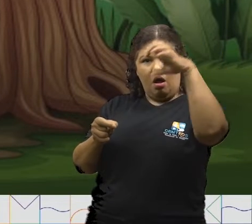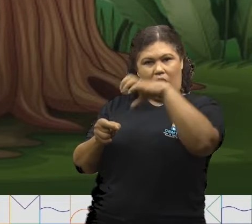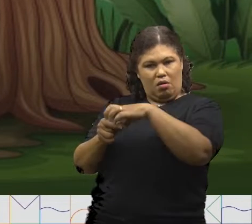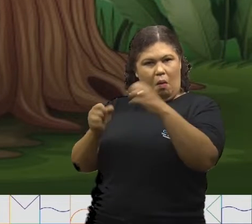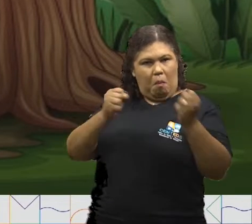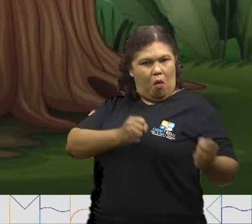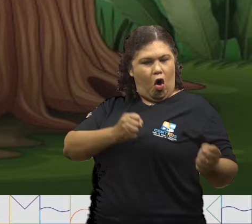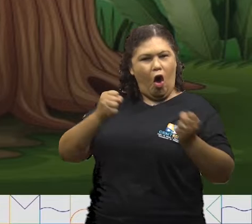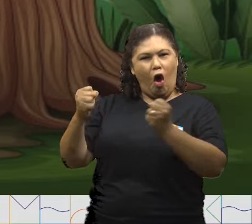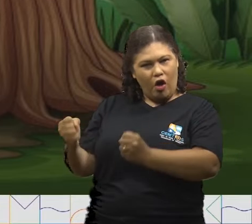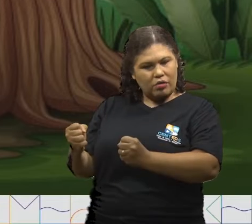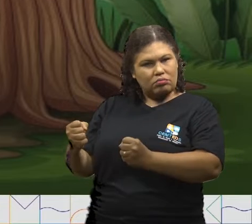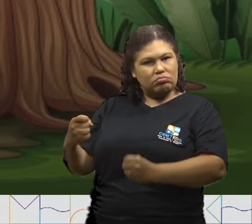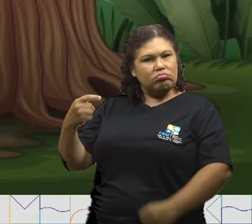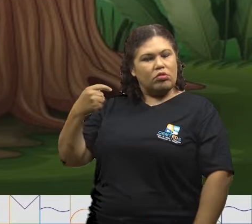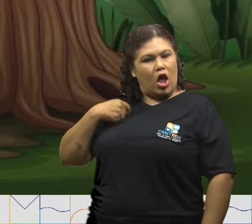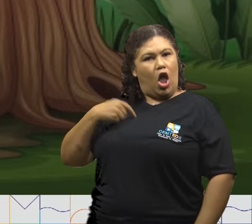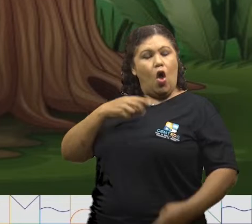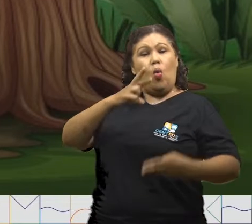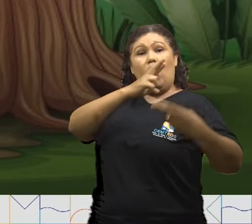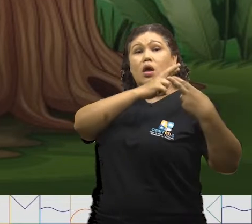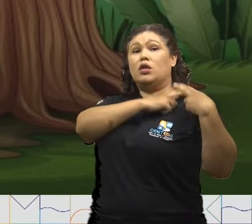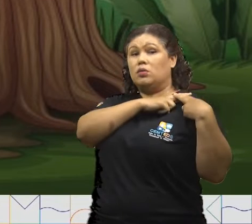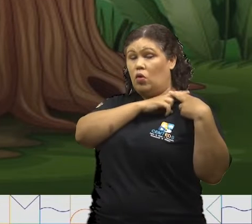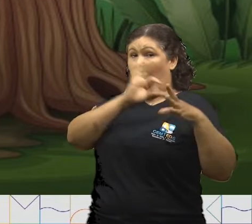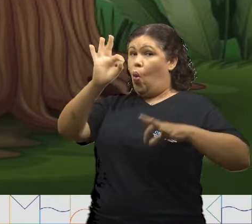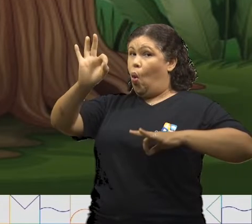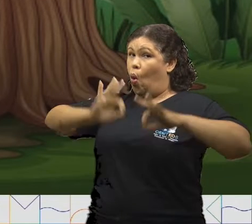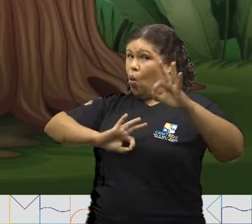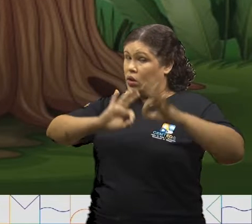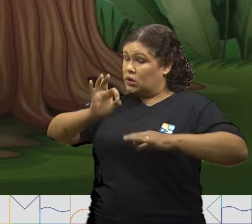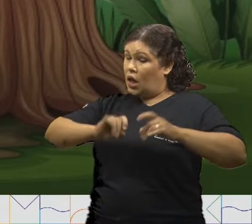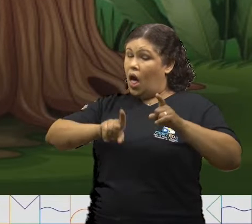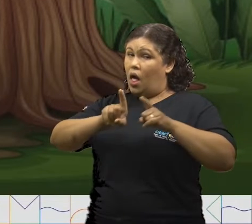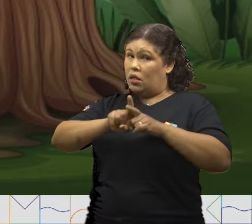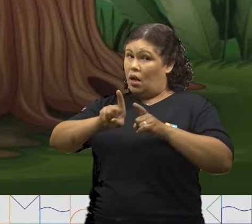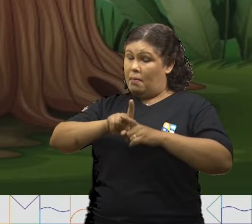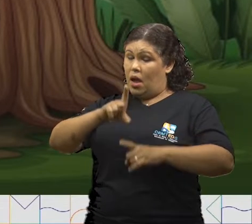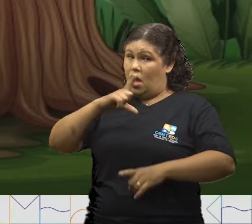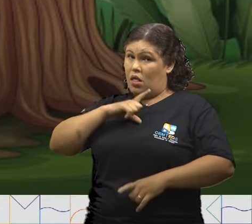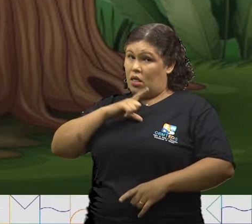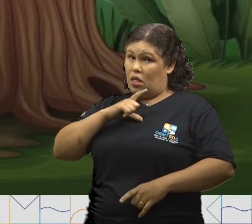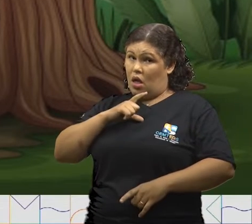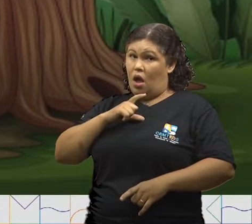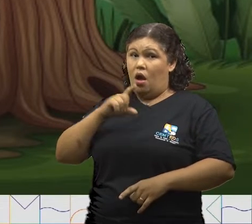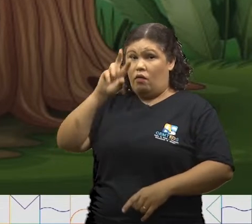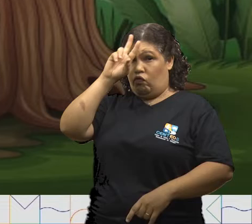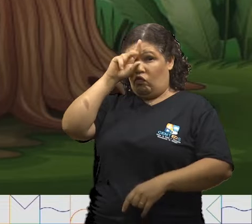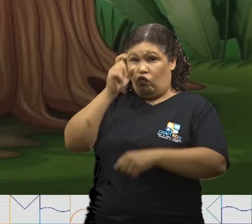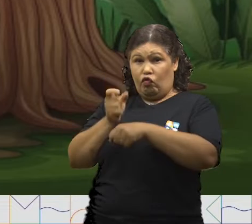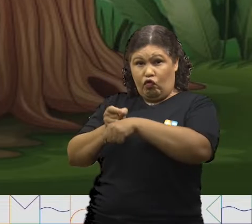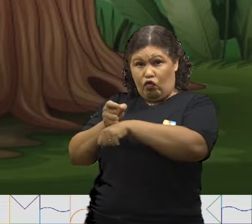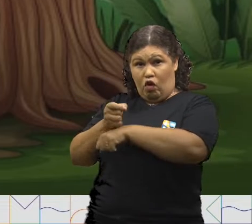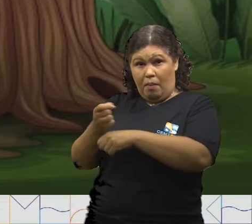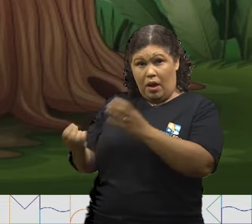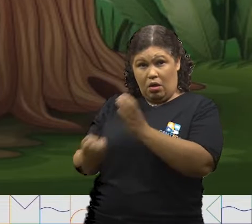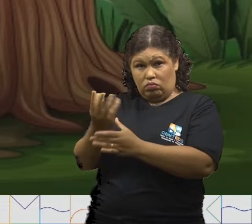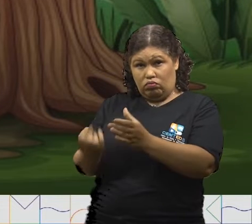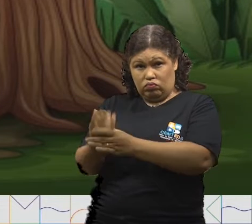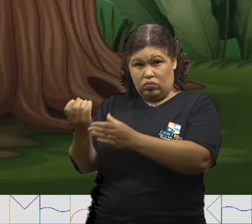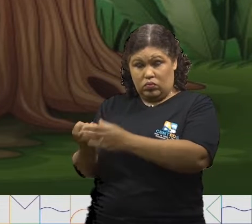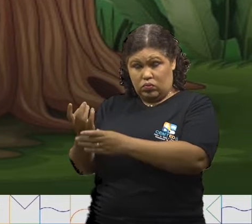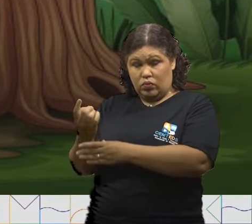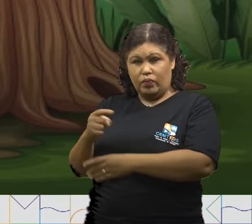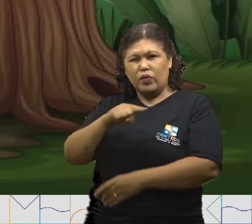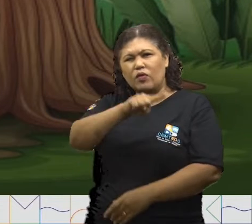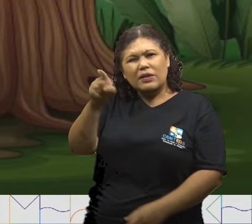a Poderosa. Eu sou responsável pela reprodução de outras formigas. Você sabia que